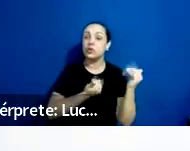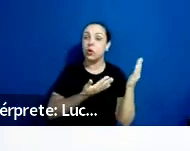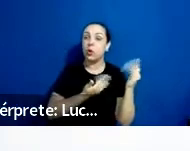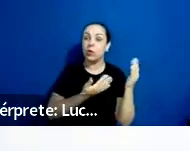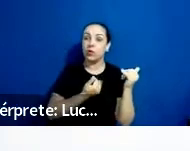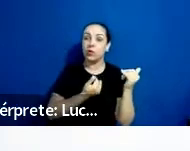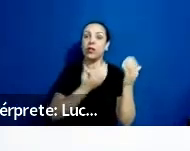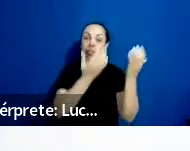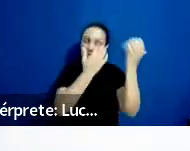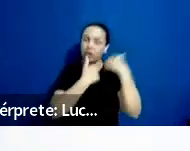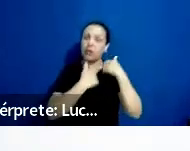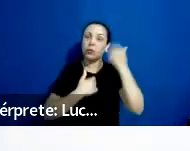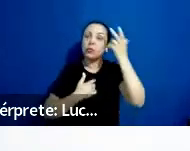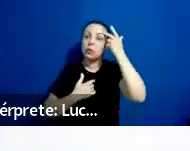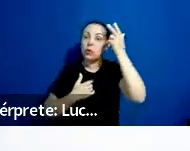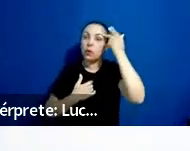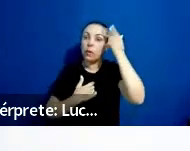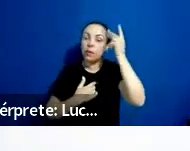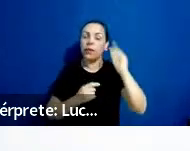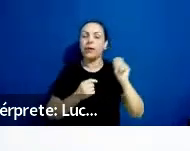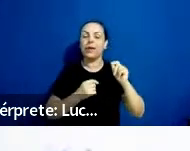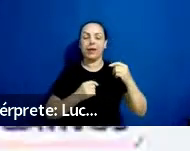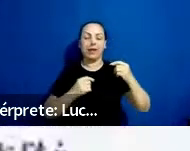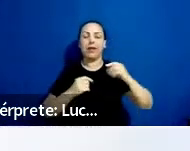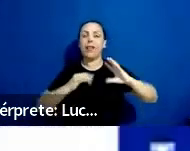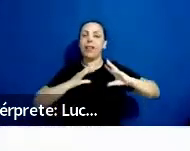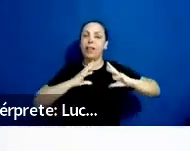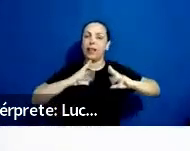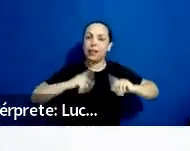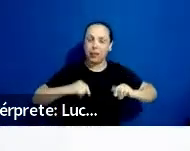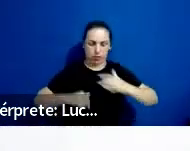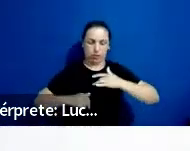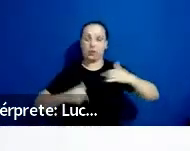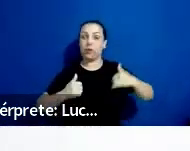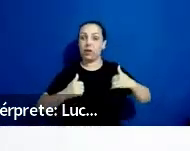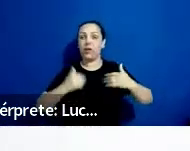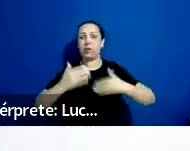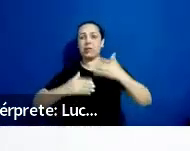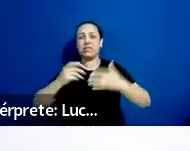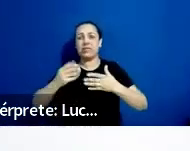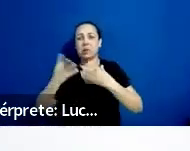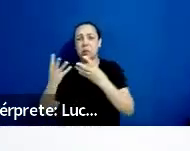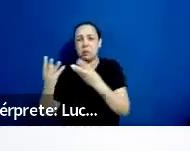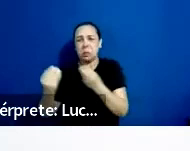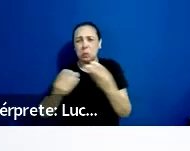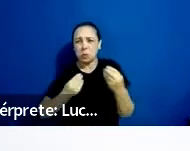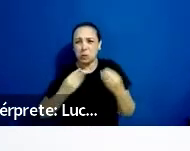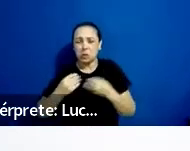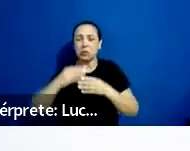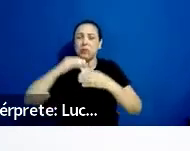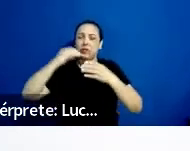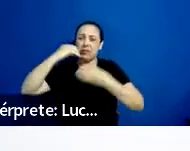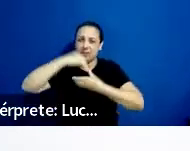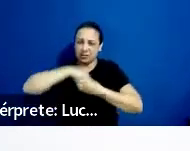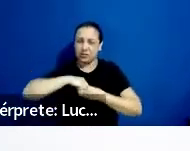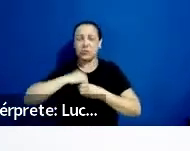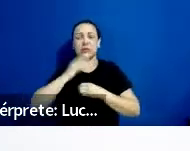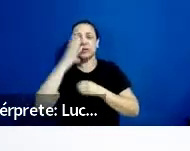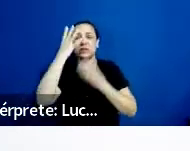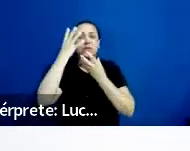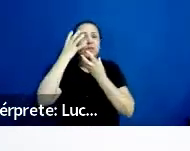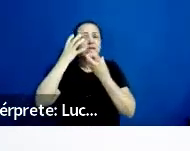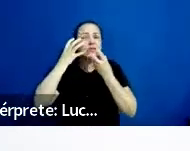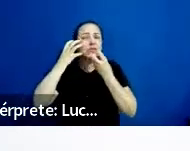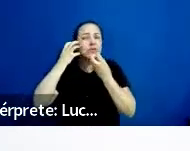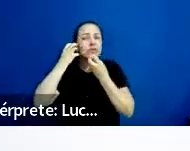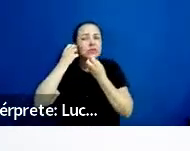em excesso acabam trazendo efeitos negativos. Então eu quero fazer uma pergunta para vocês. Como